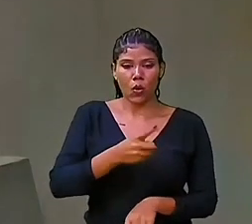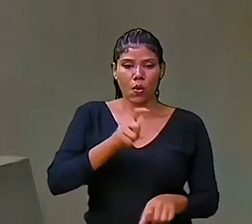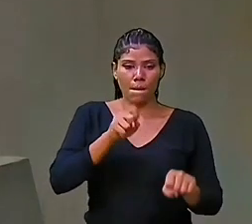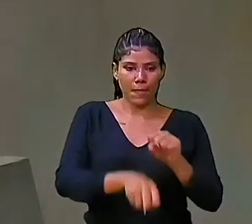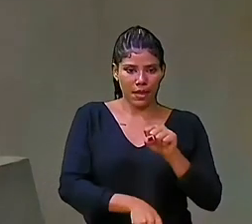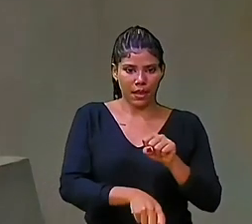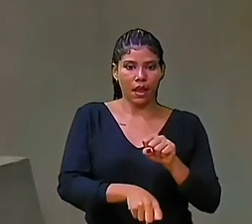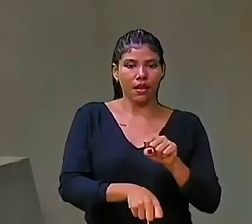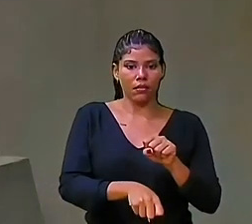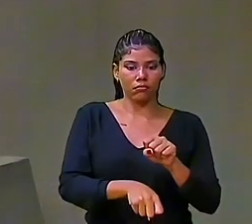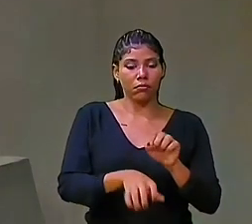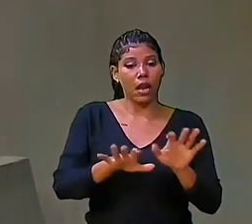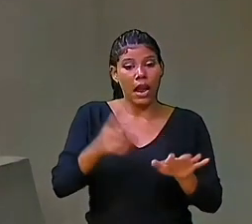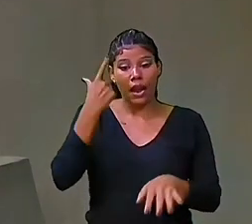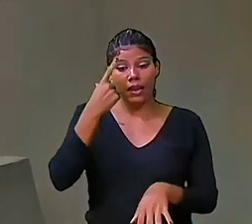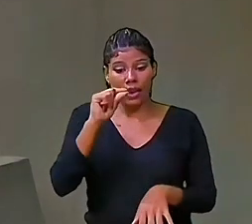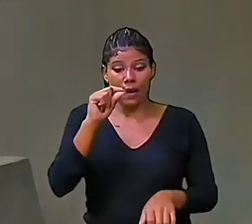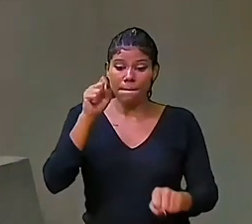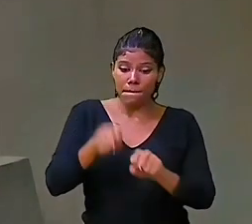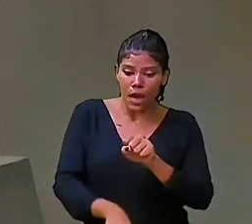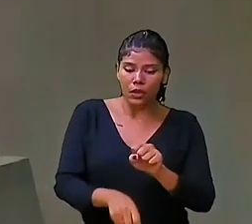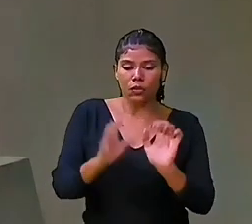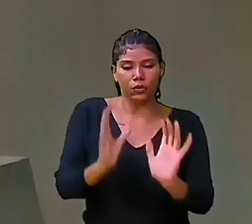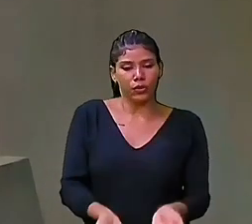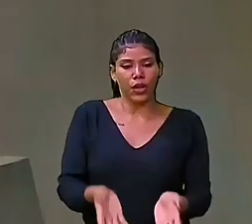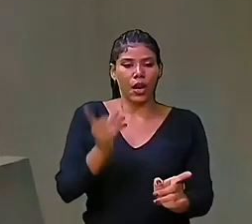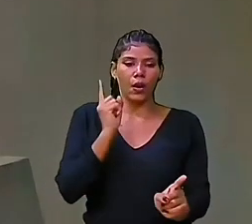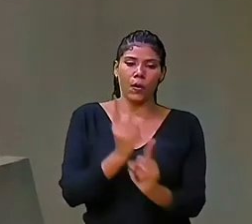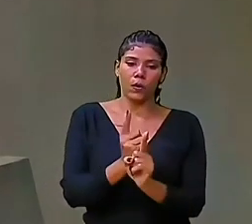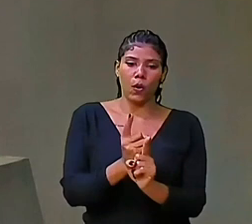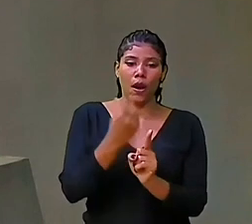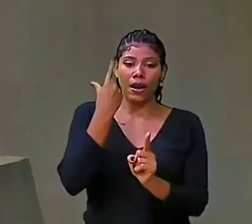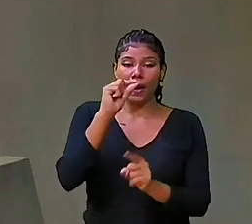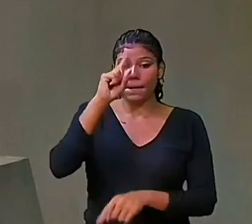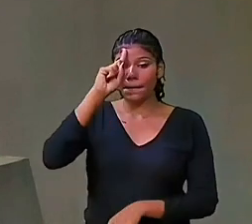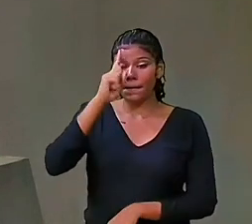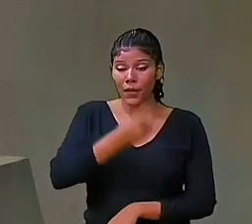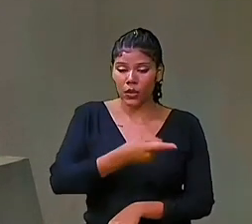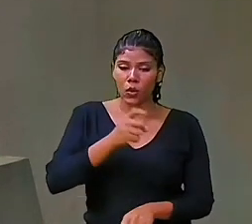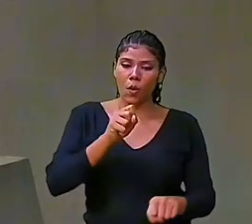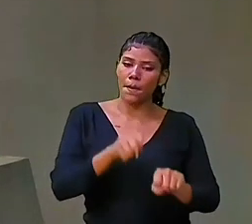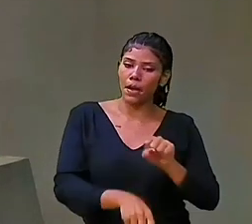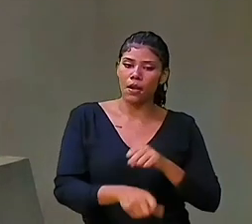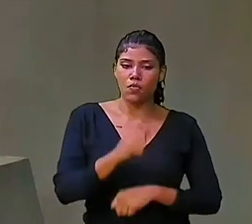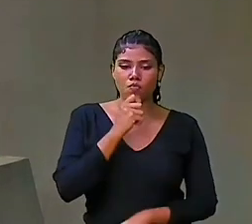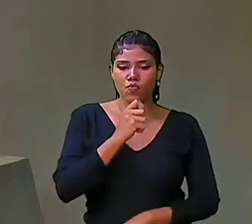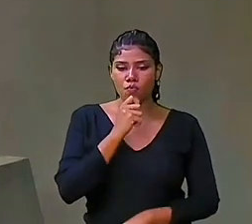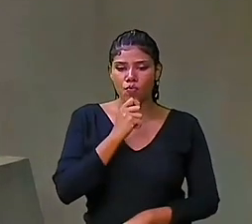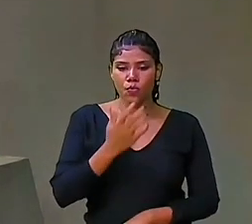mandante precisa ser identificado. Marielle, ela era